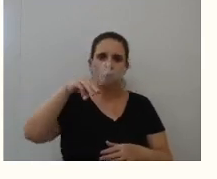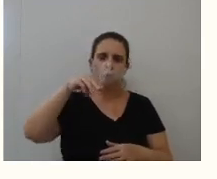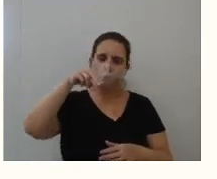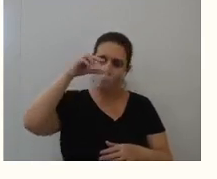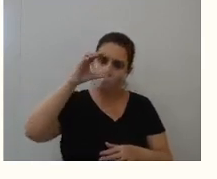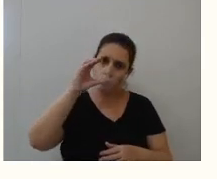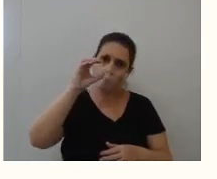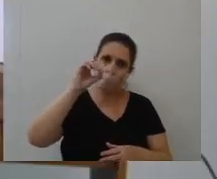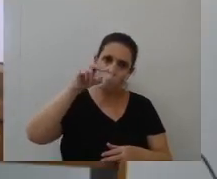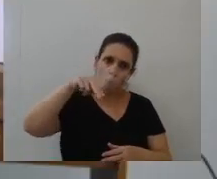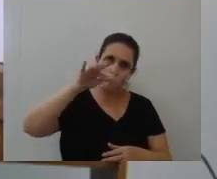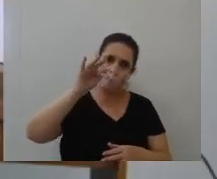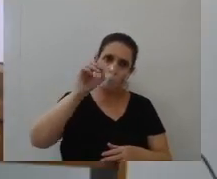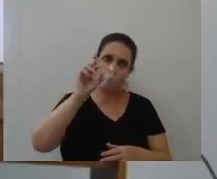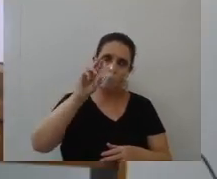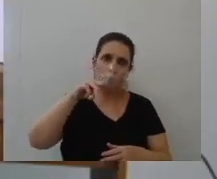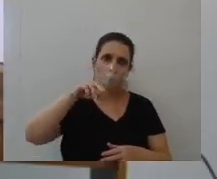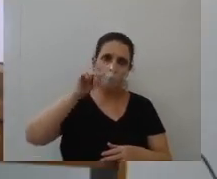conformativas, beleza?